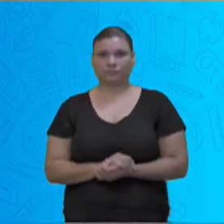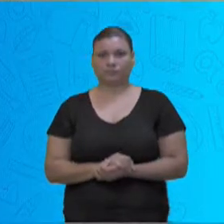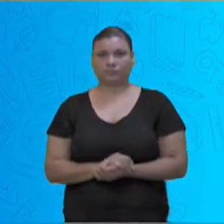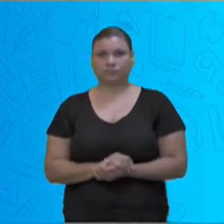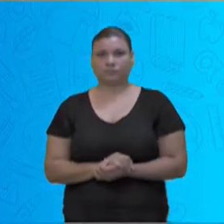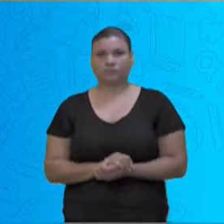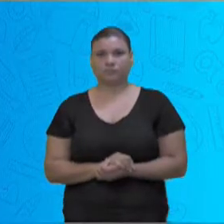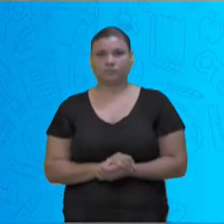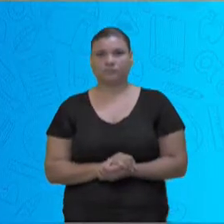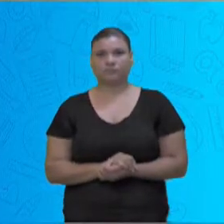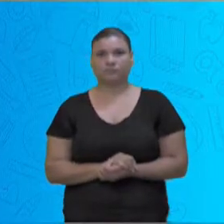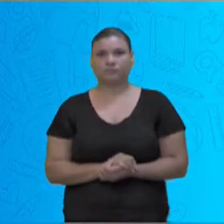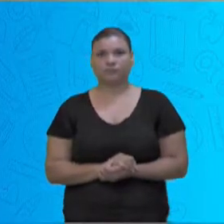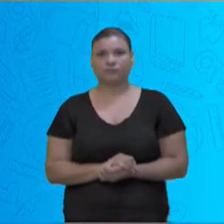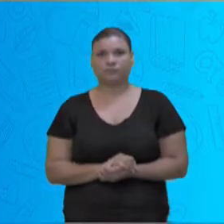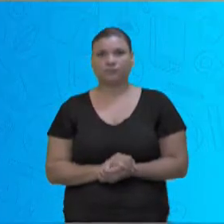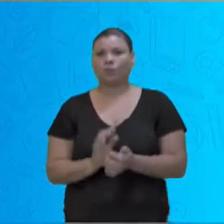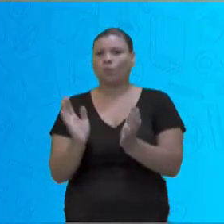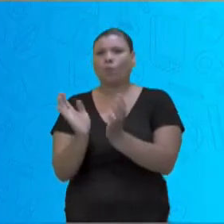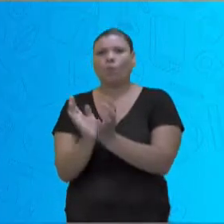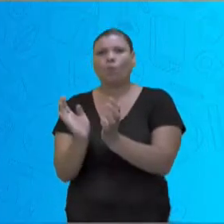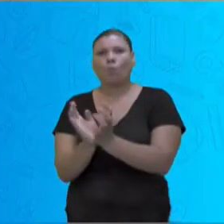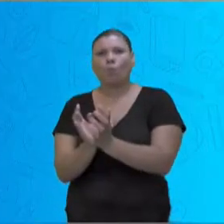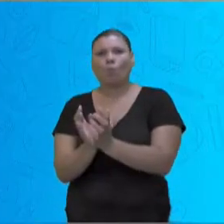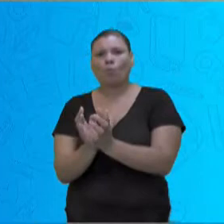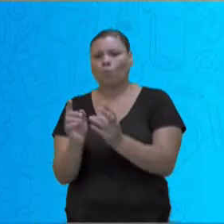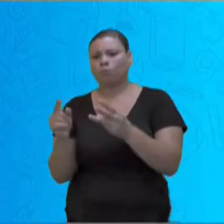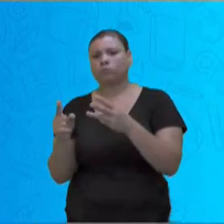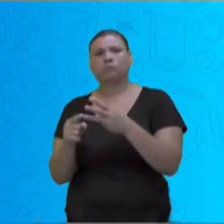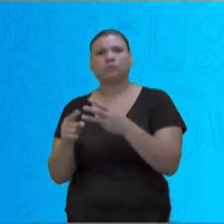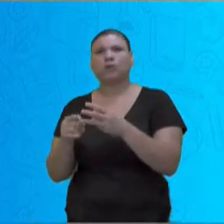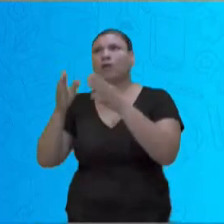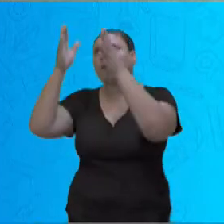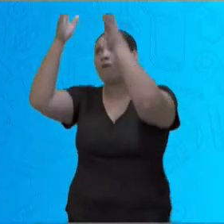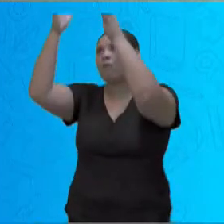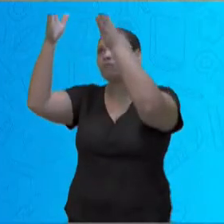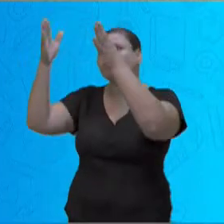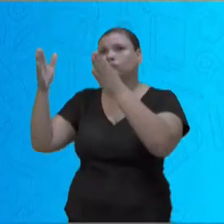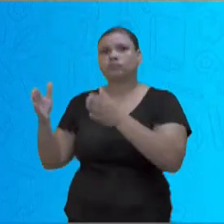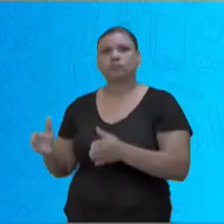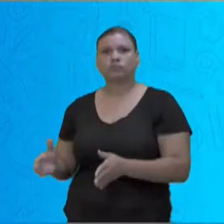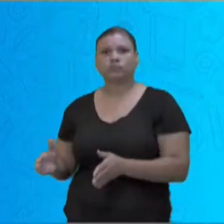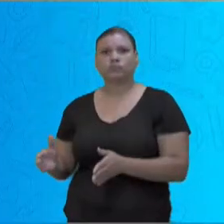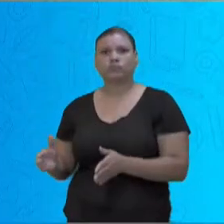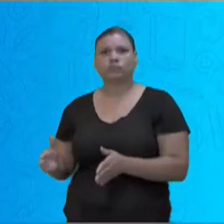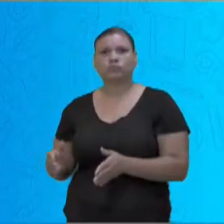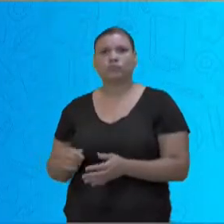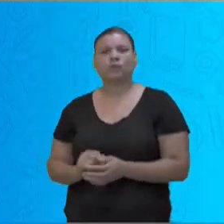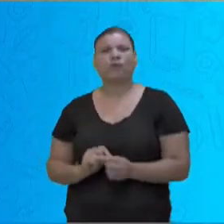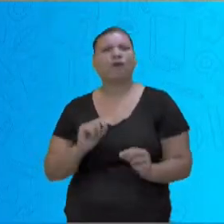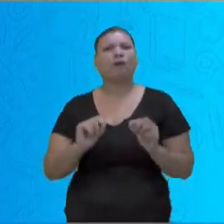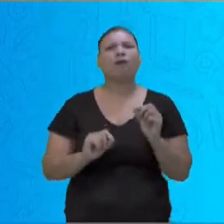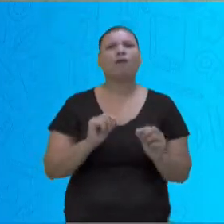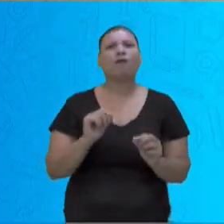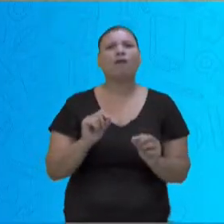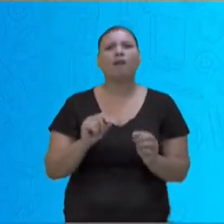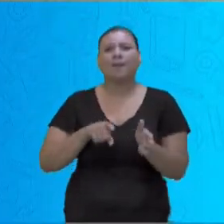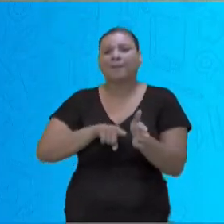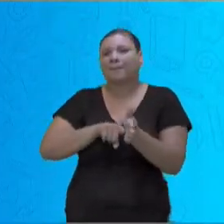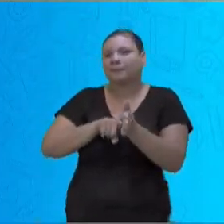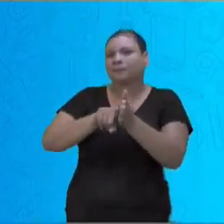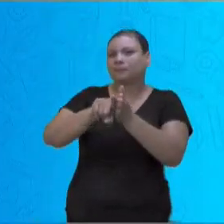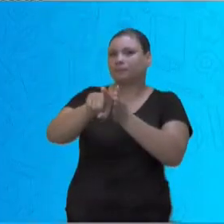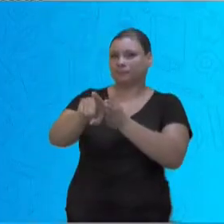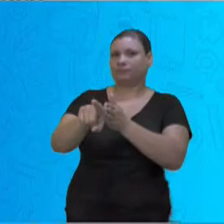negativa. E nós temos agora o interrogative. O interrogative é a interrogativa. Engraçado que